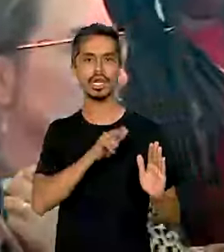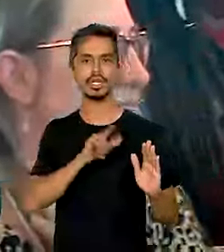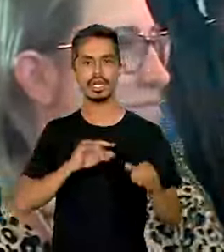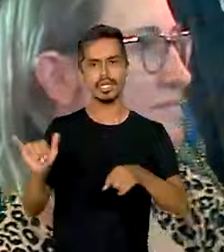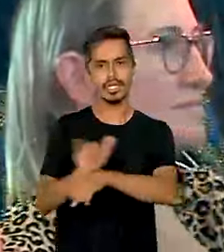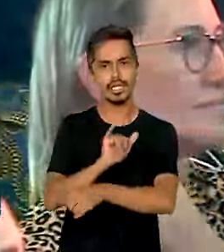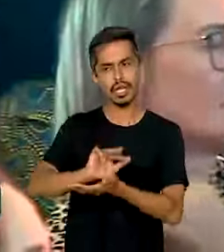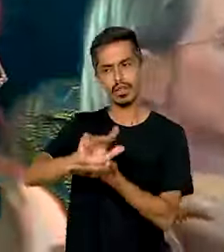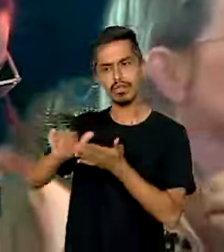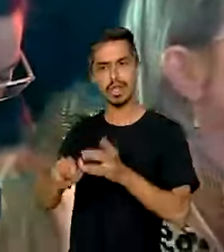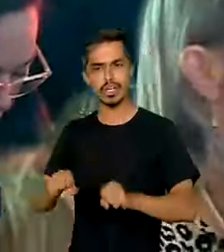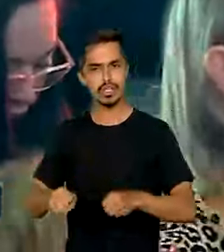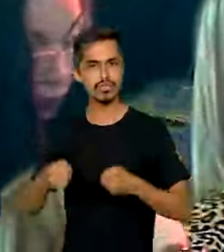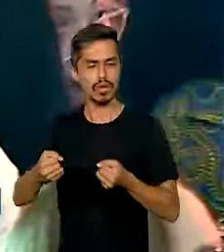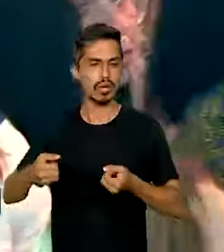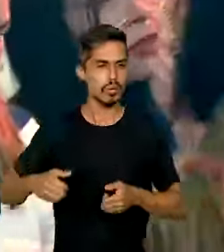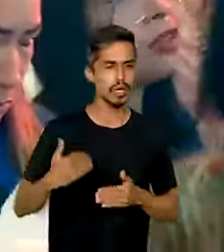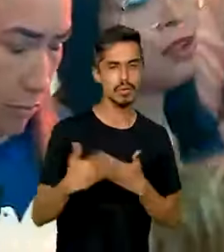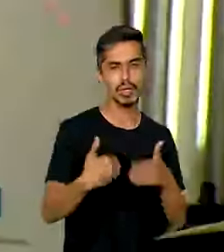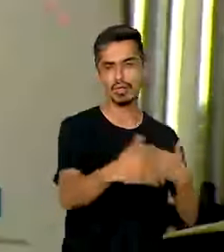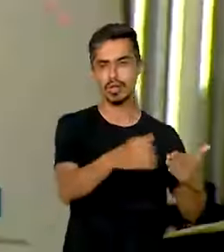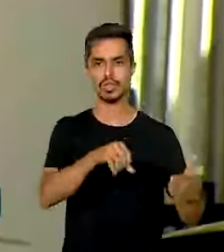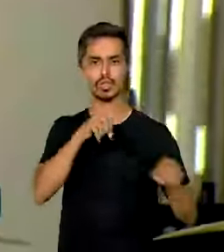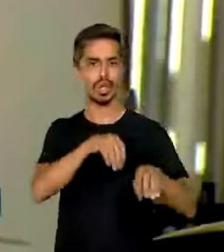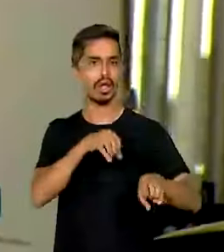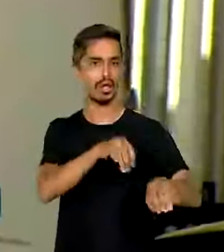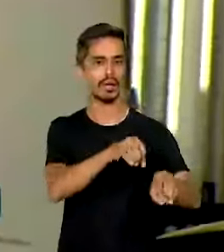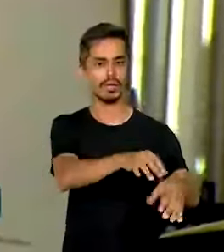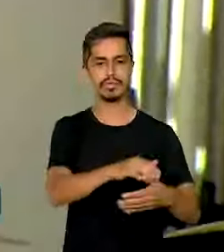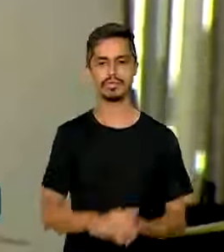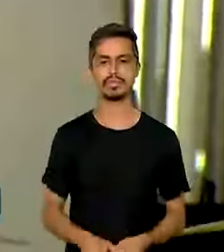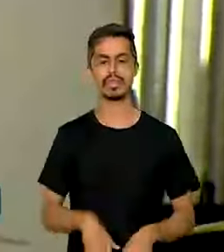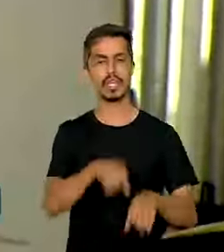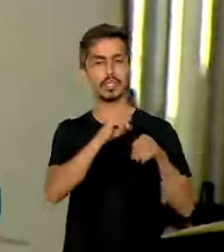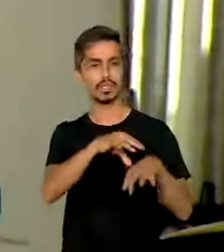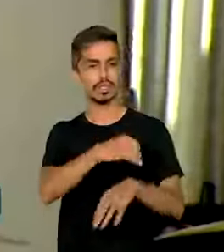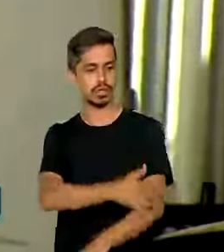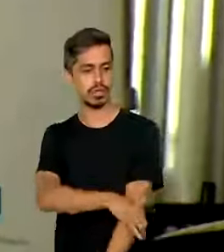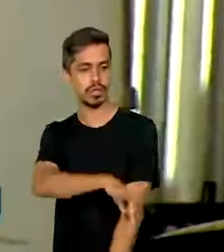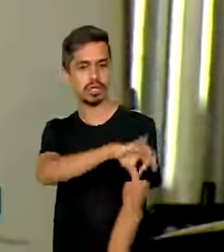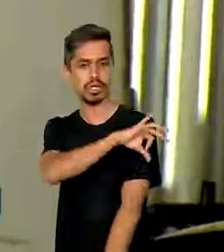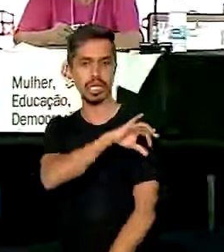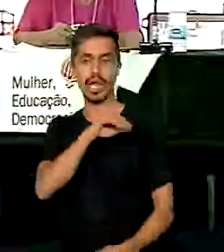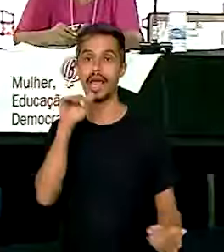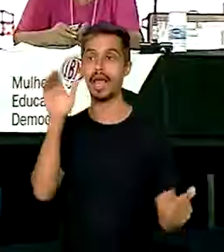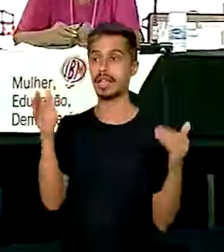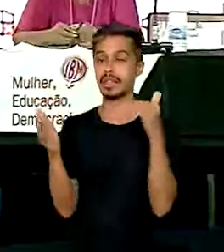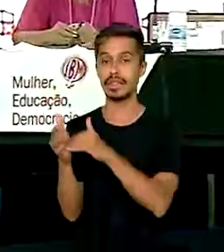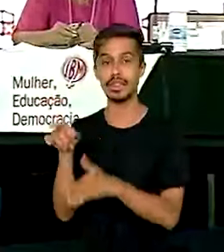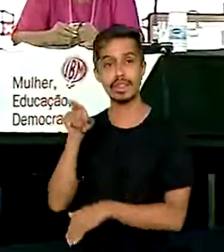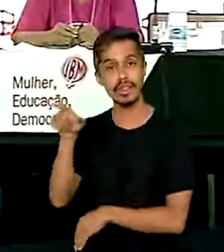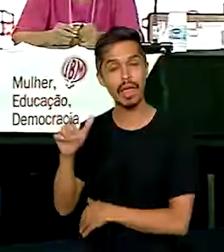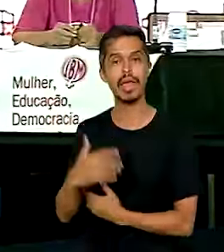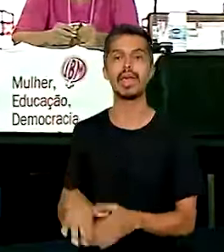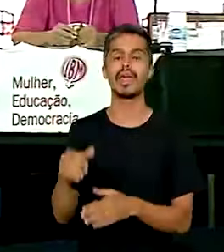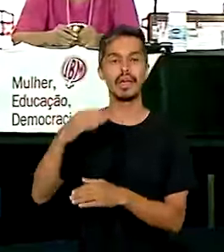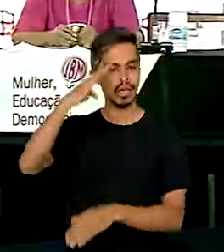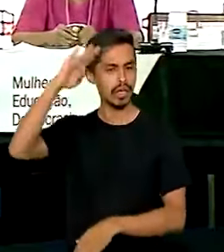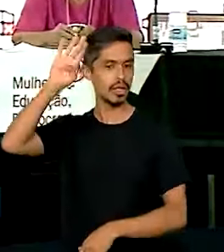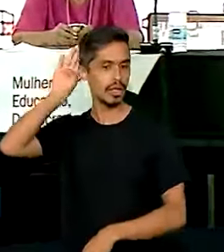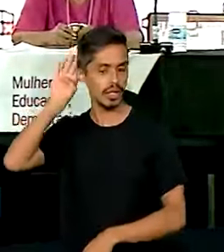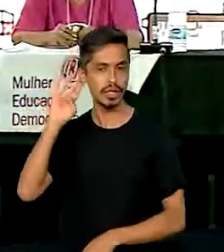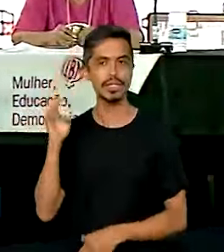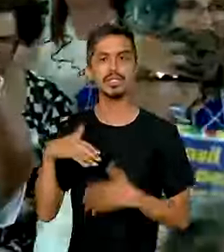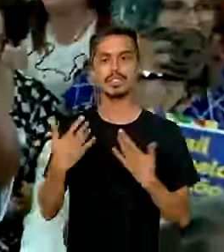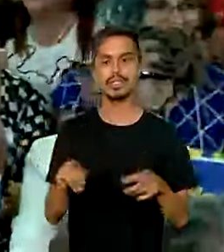e estratégias para a política educacional do país, desde a educação infantil até a superior, como também valorização e formação